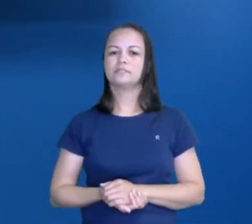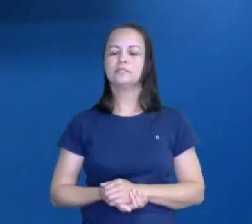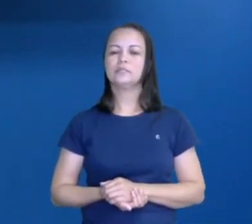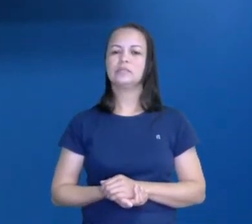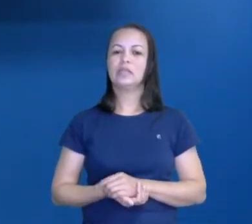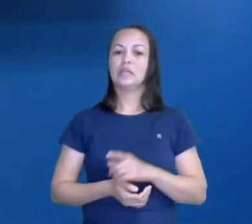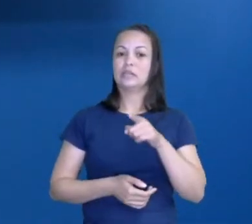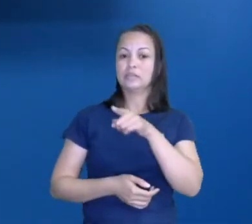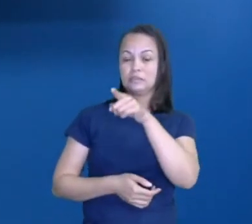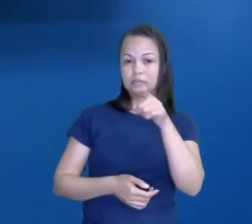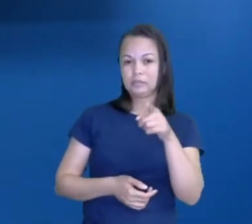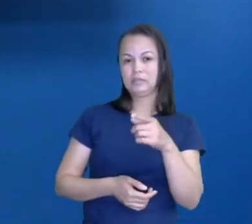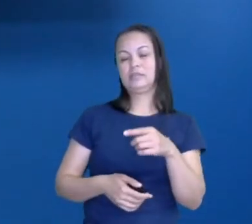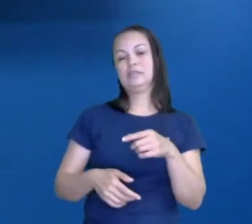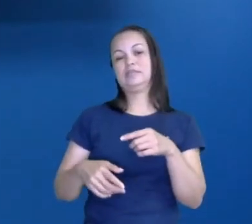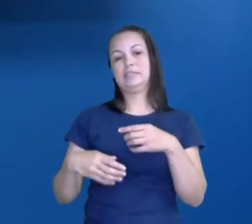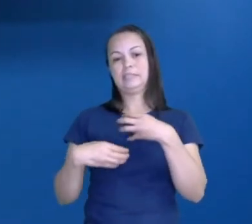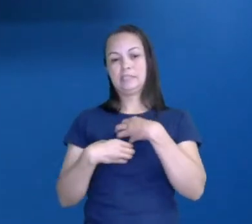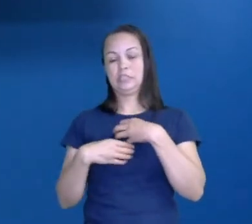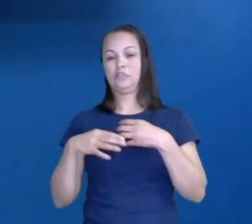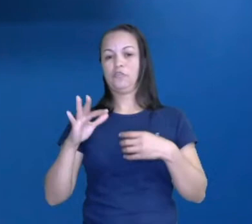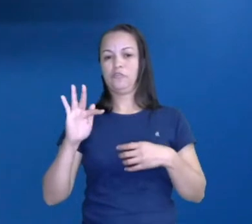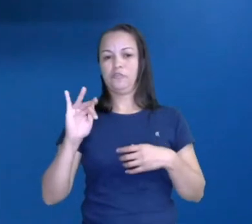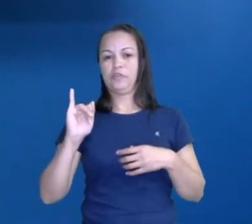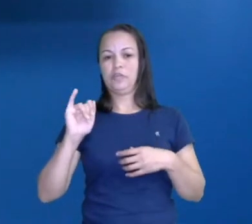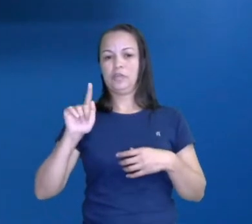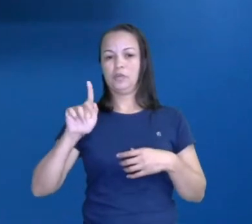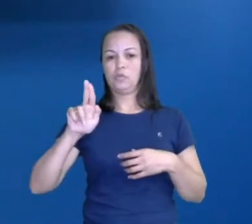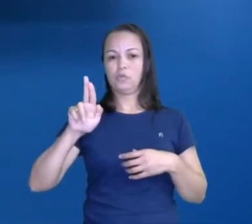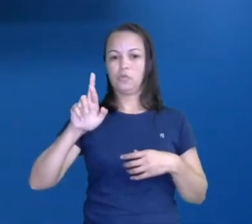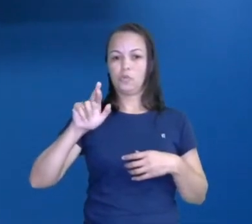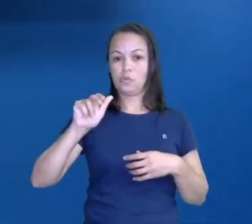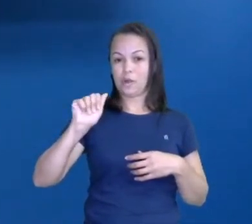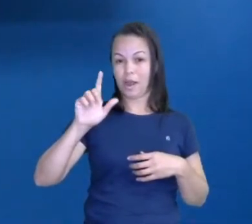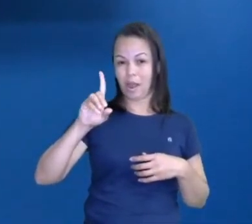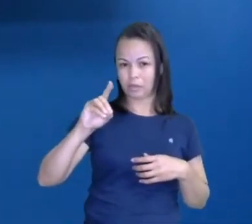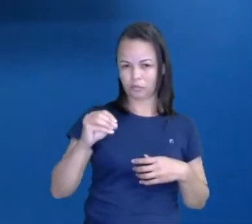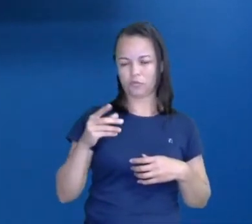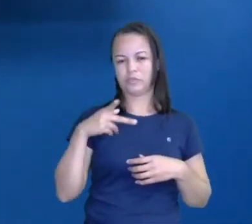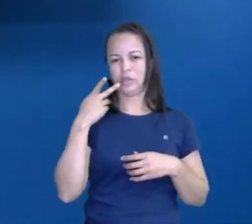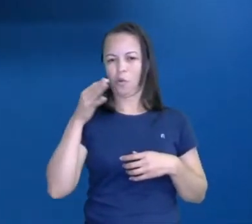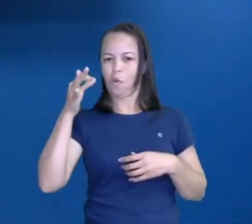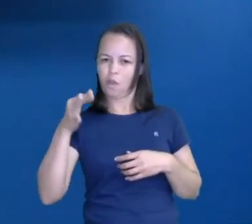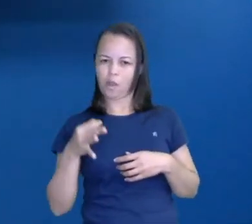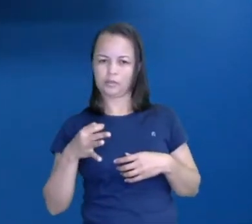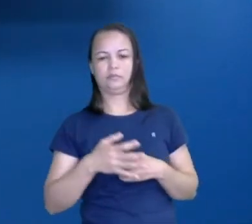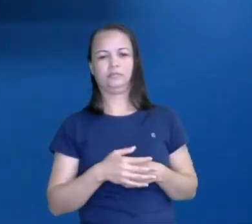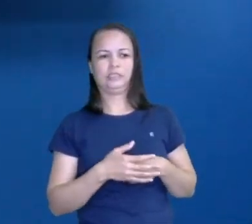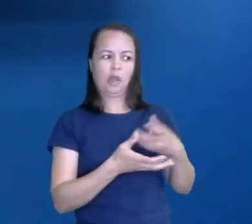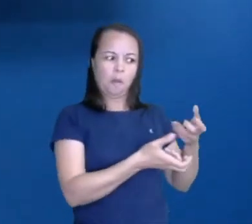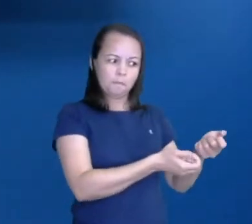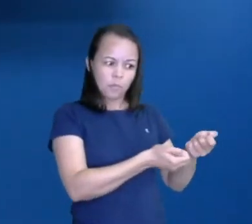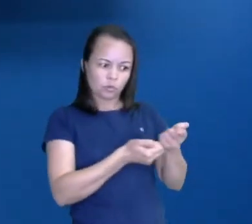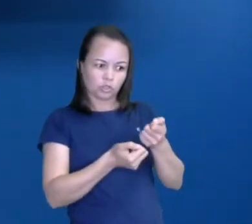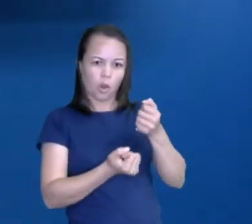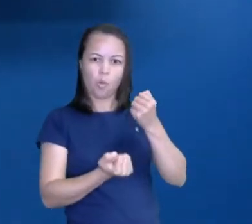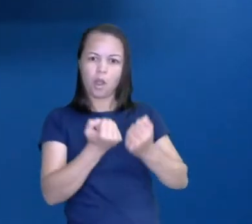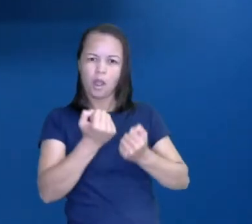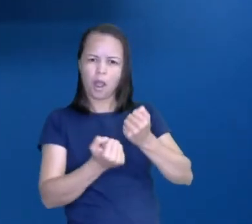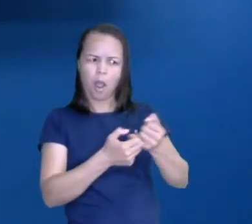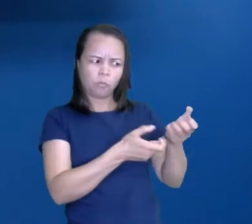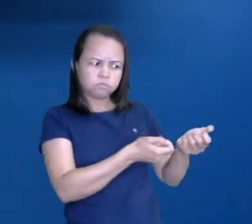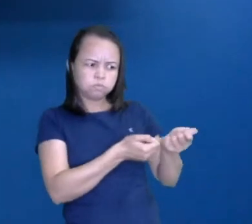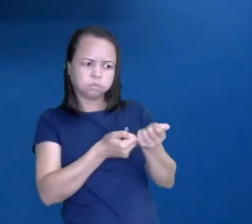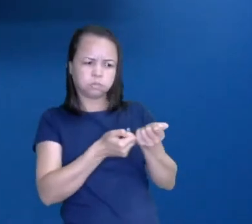Quem disse no sentido figurado está correto. Ele não está puxando o carro, né? Puxando o carro